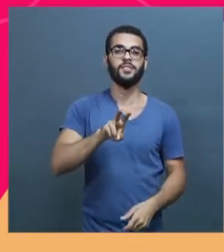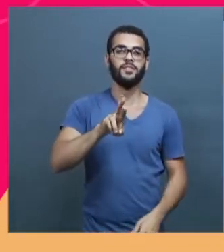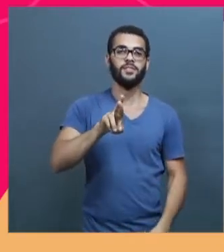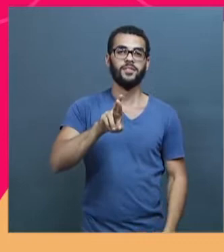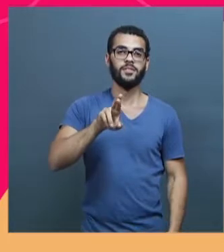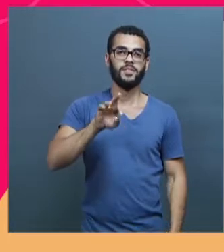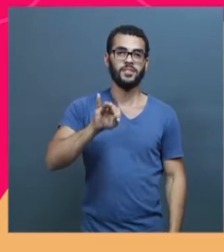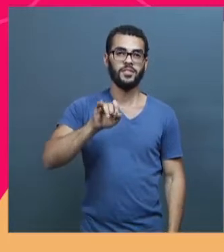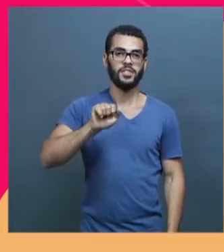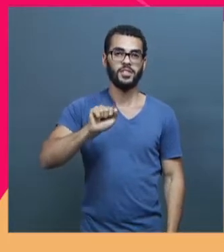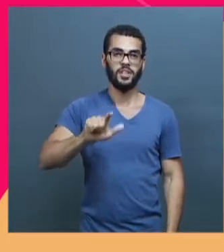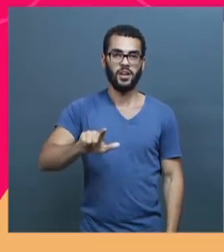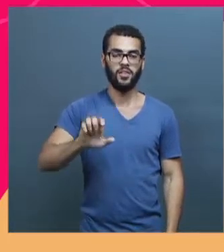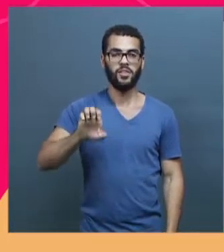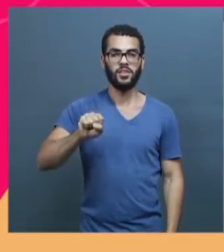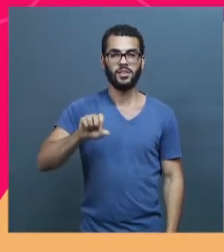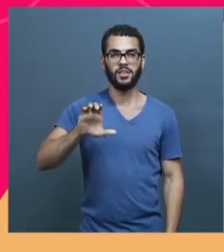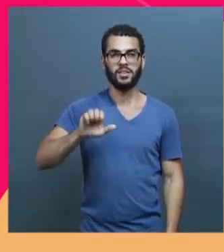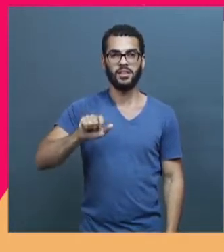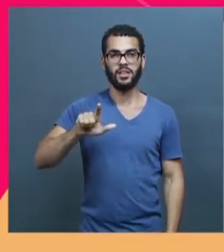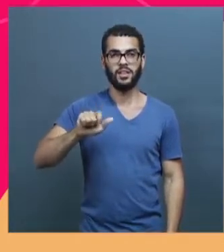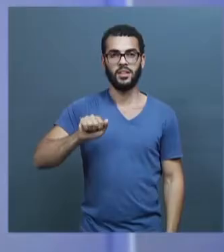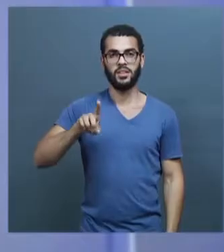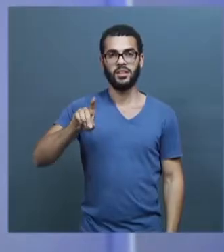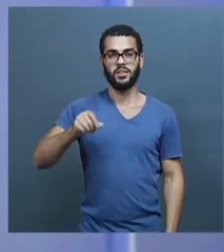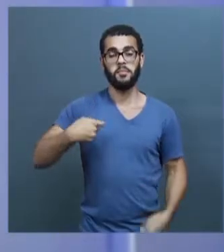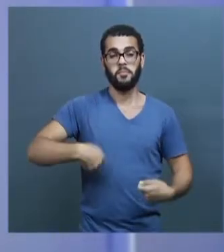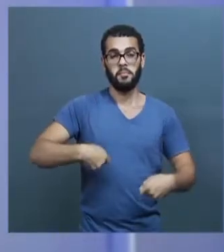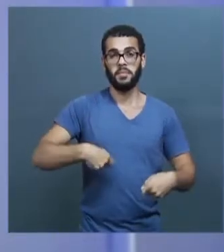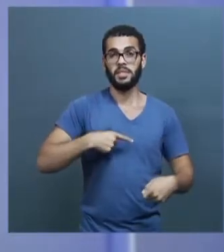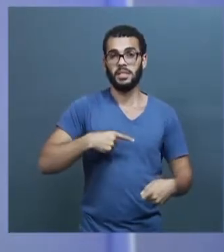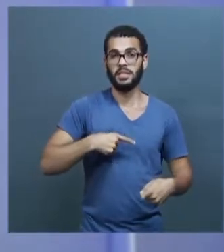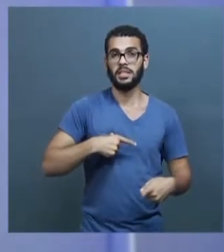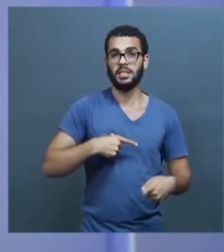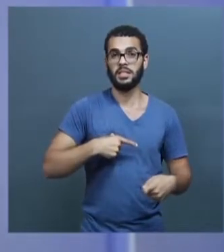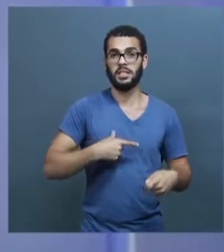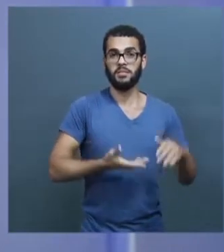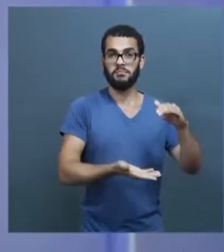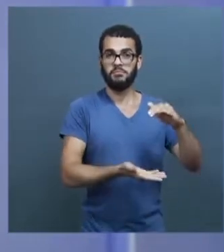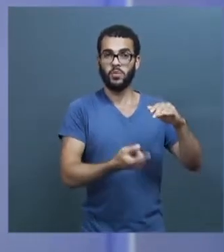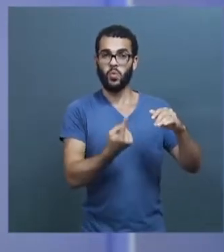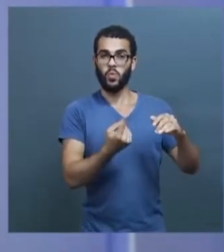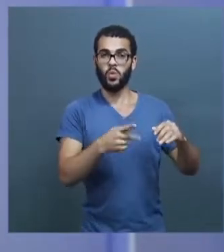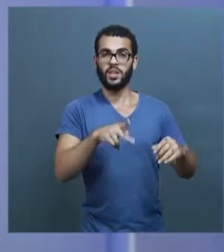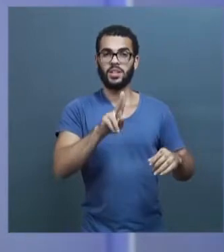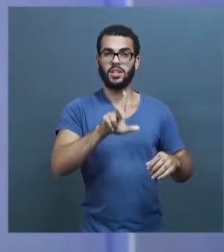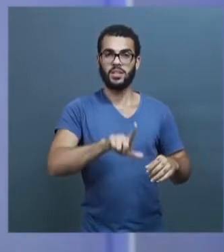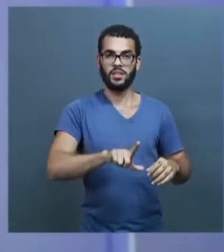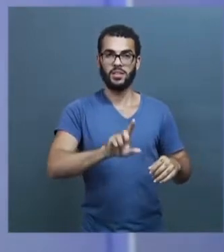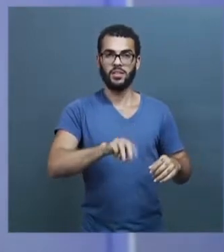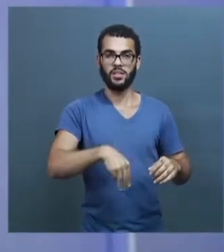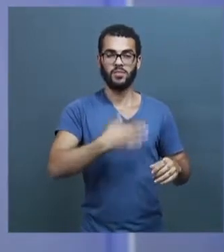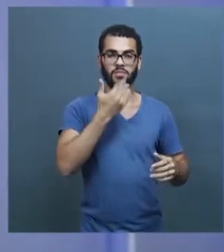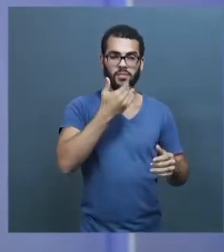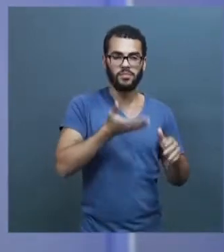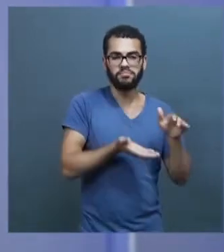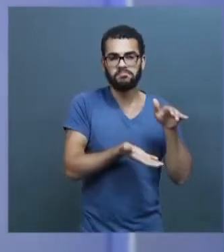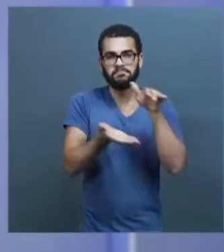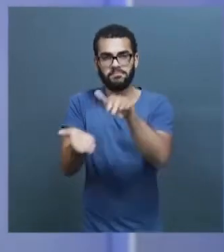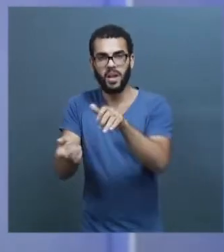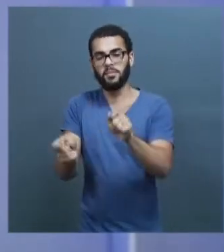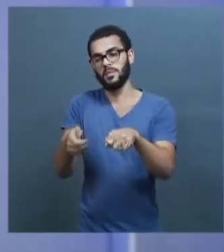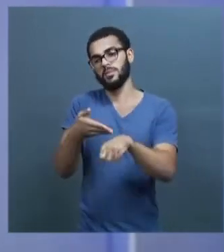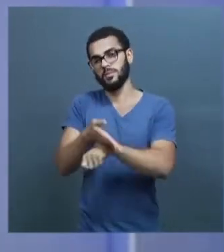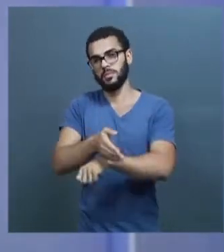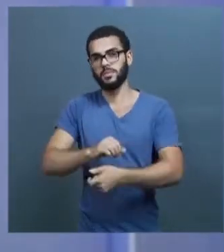entrada é 1 quilo de alimento não perecível. Também no sábado tem a primeira feirinha de produtos do programa